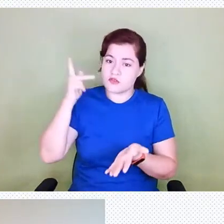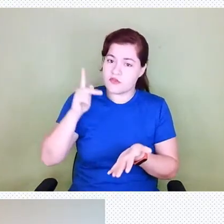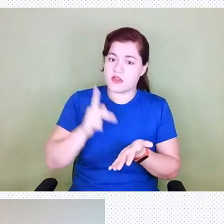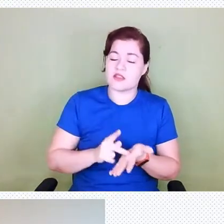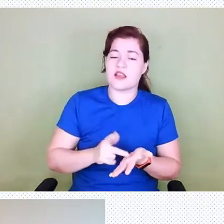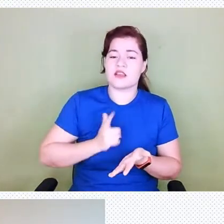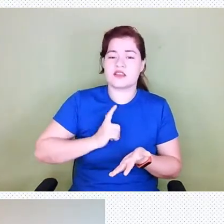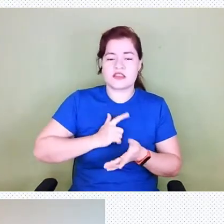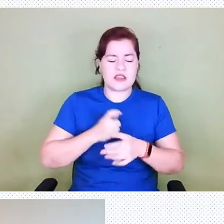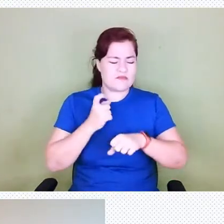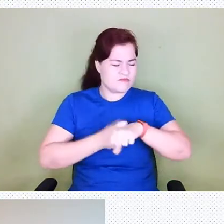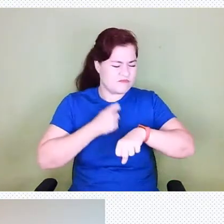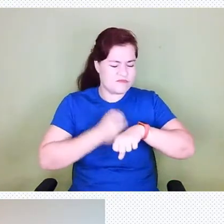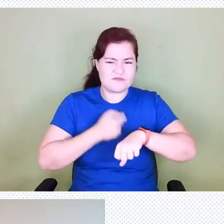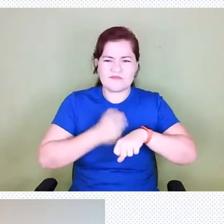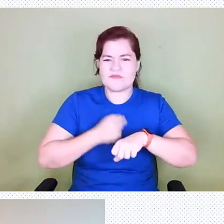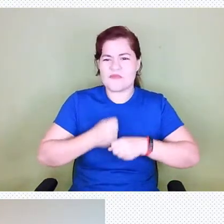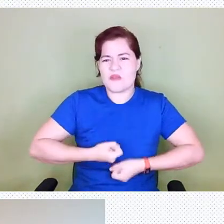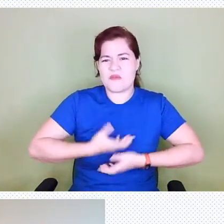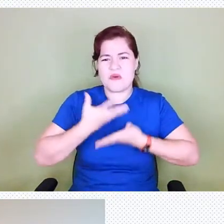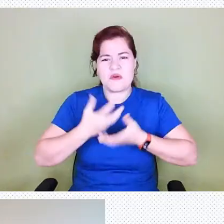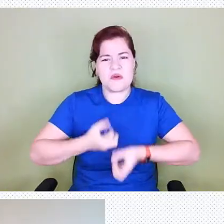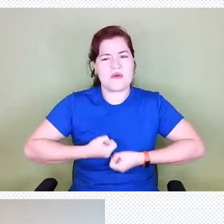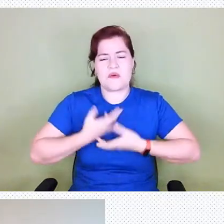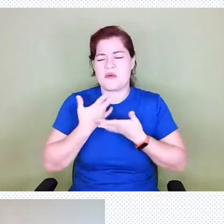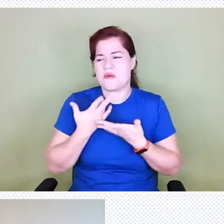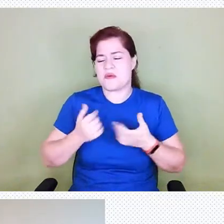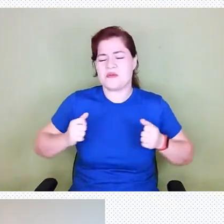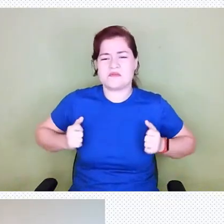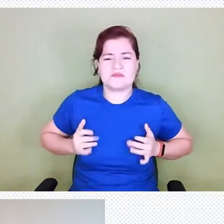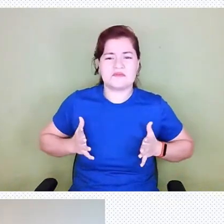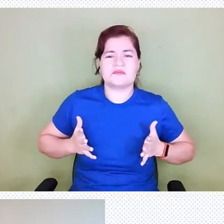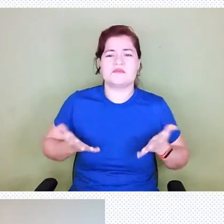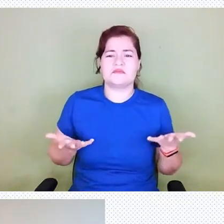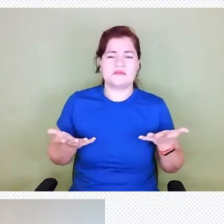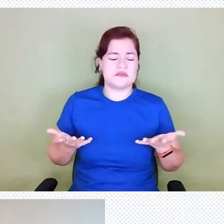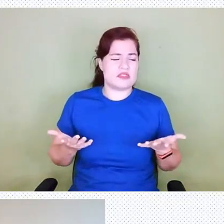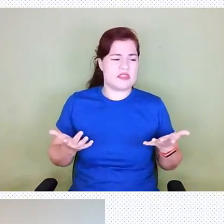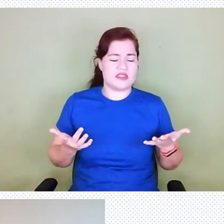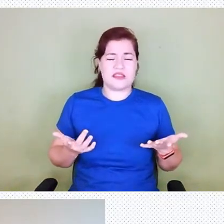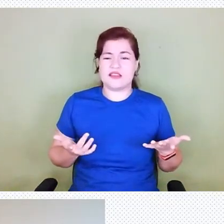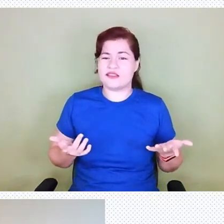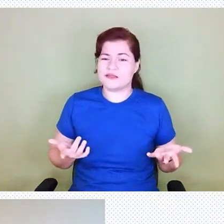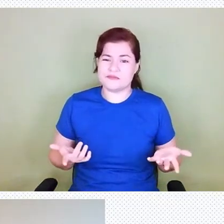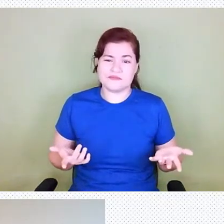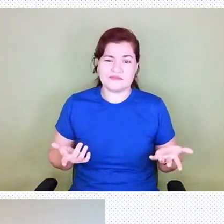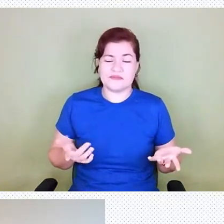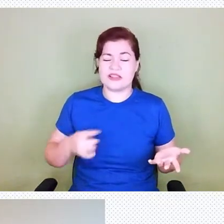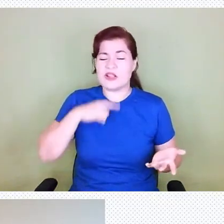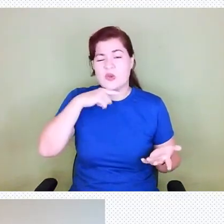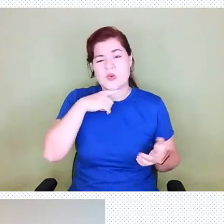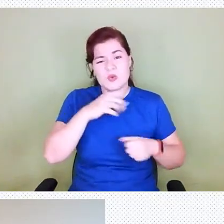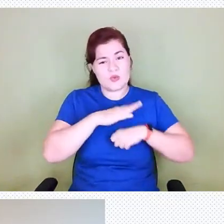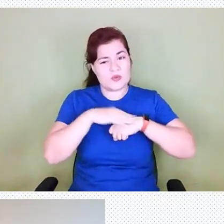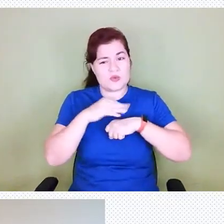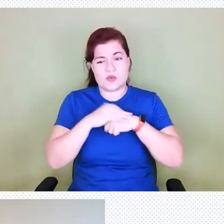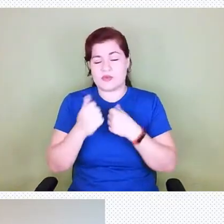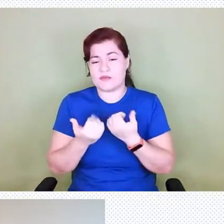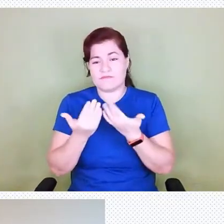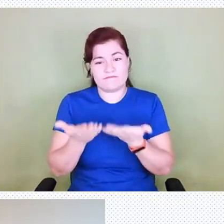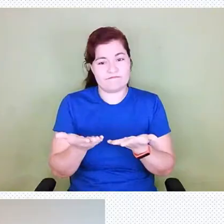grosserias na palavra, nas ações, e que são incapazes também de gentilezas, não